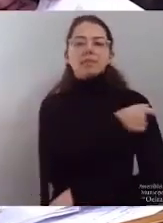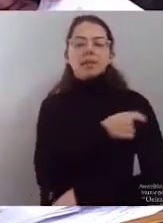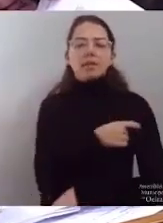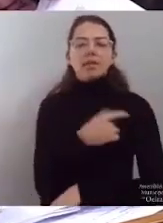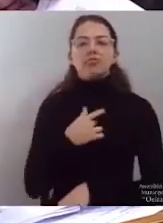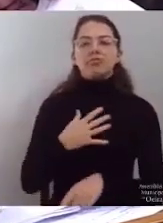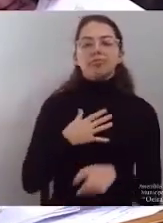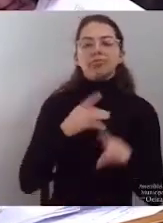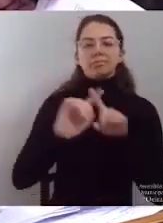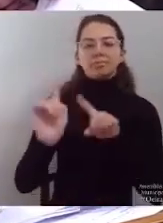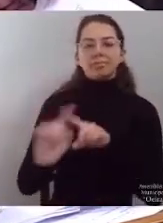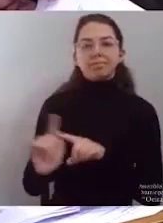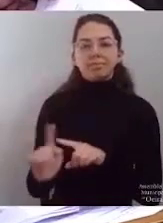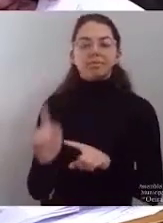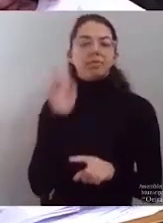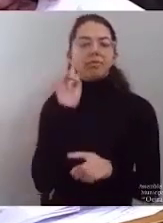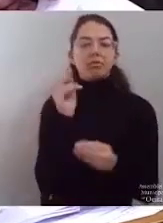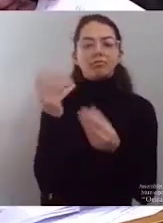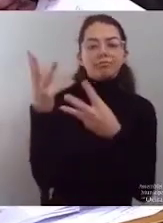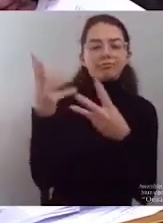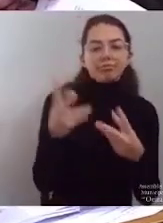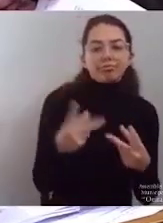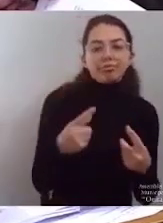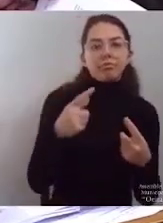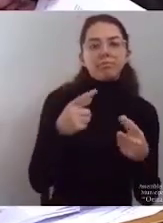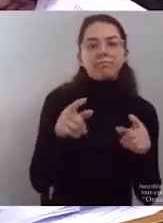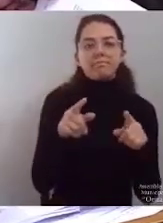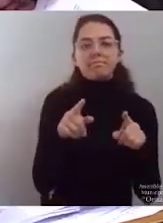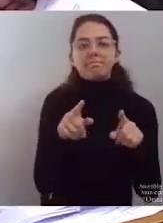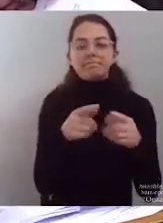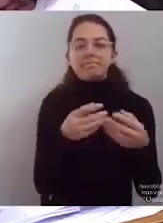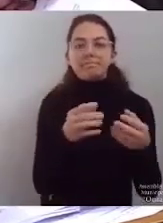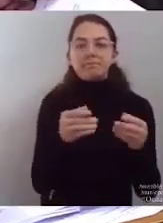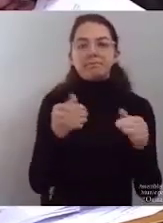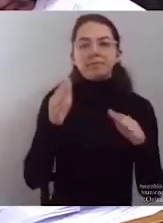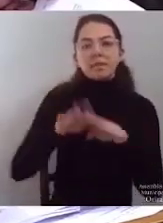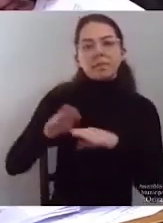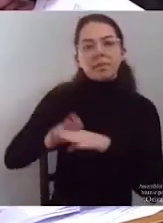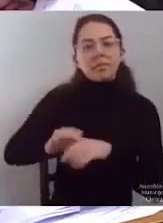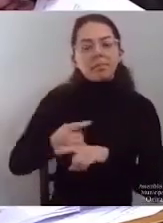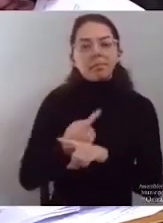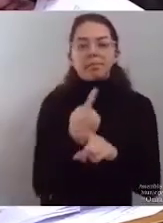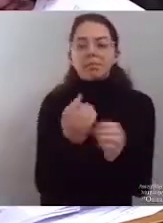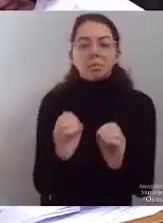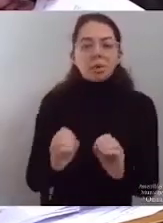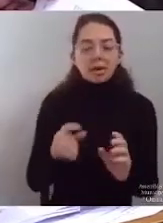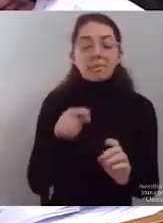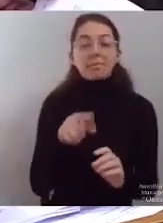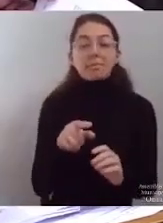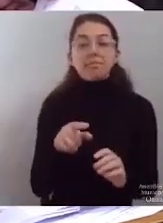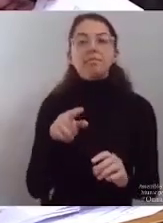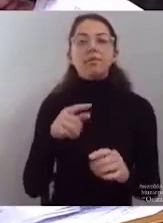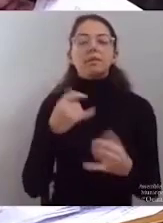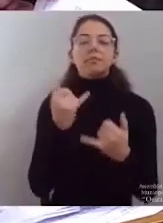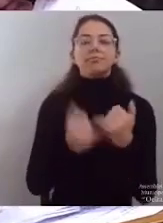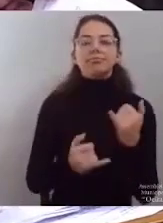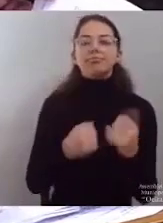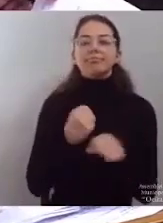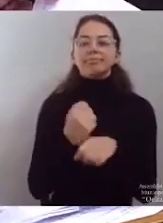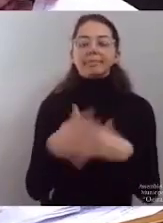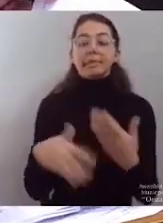valores ajustados. Existe um risco de parte significativa deste valor apresentar riscos de realização. Caso